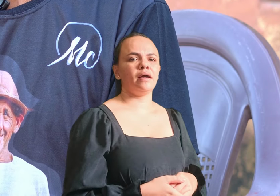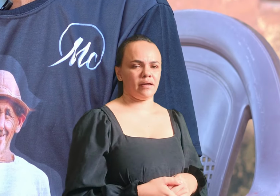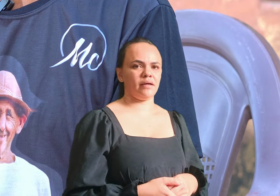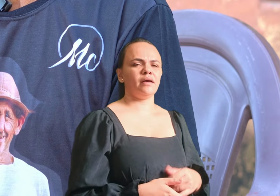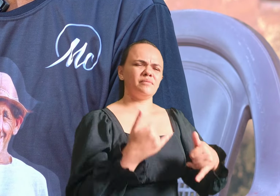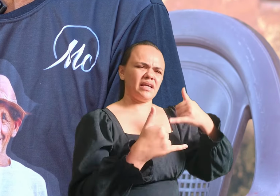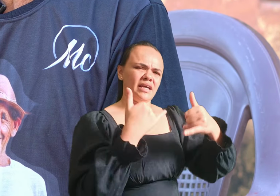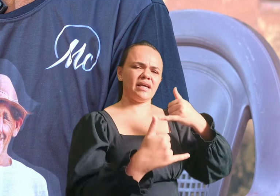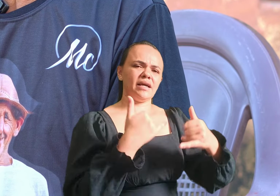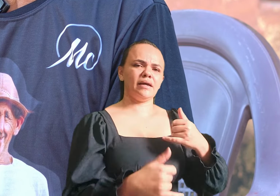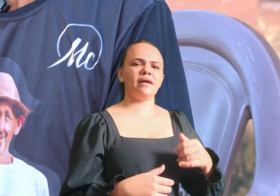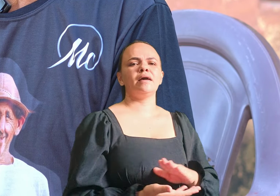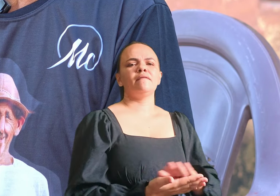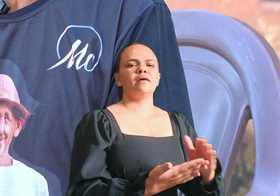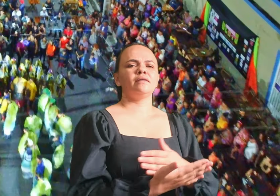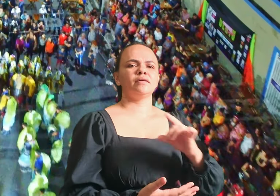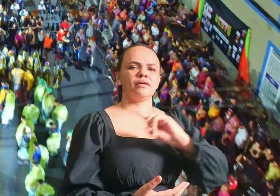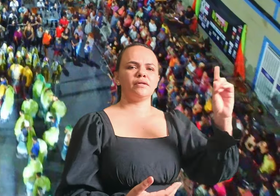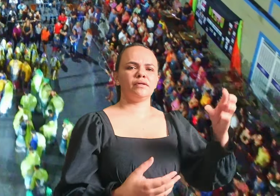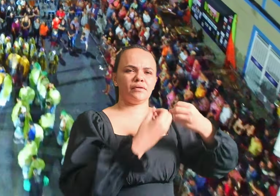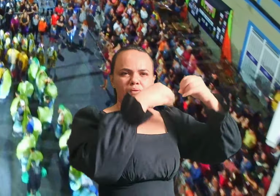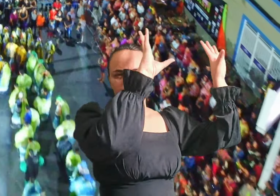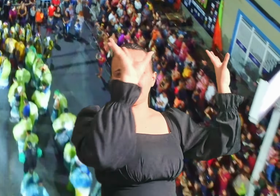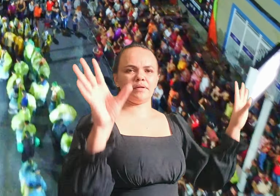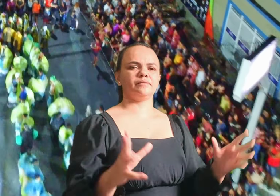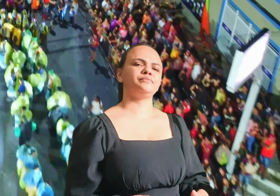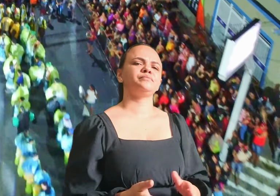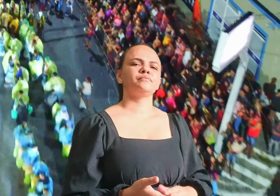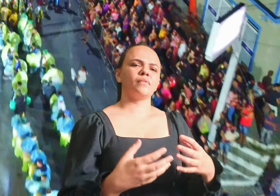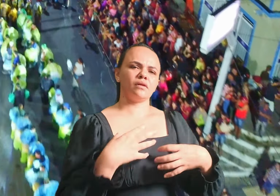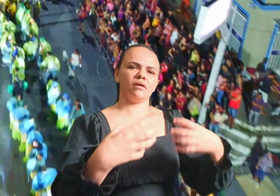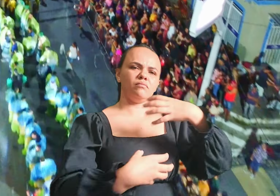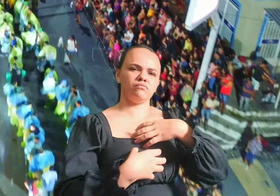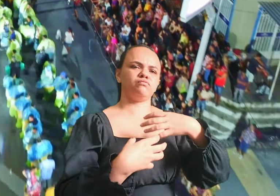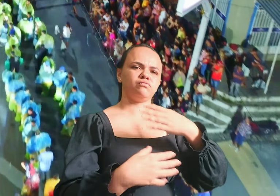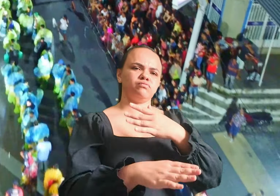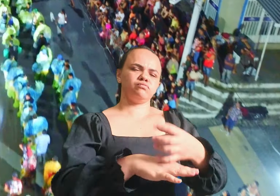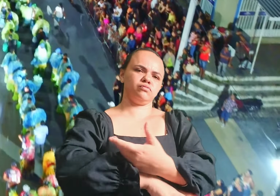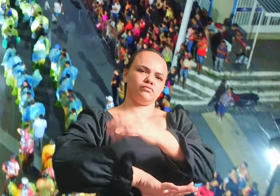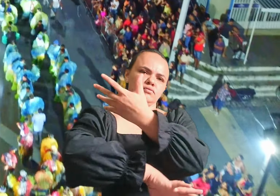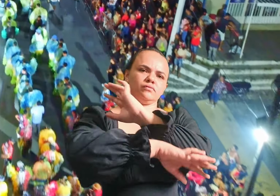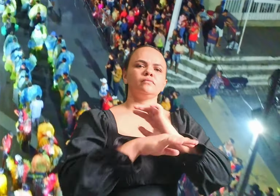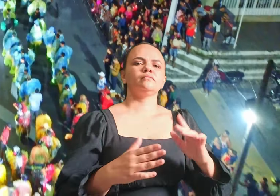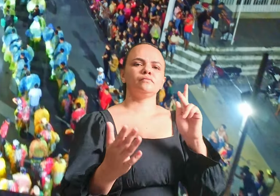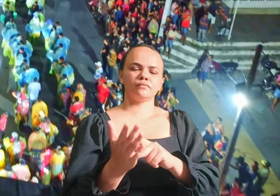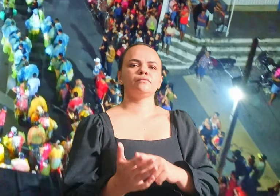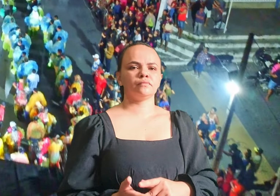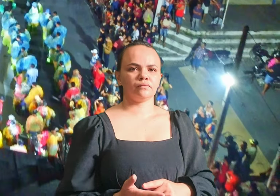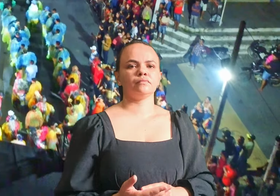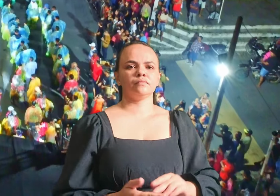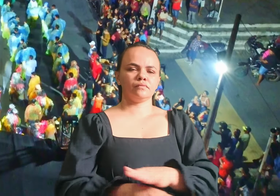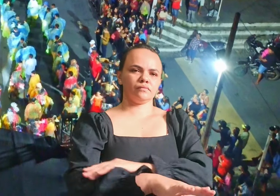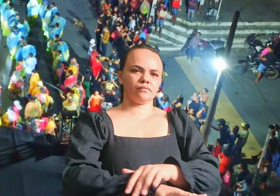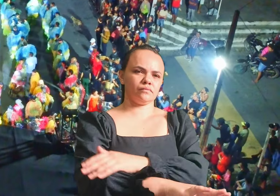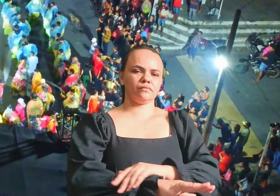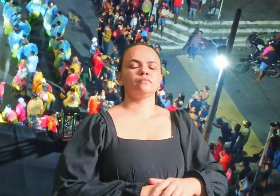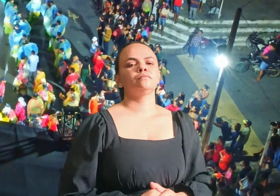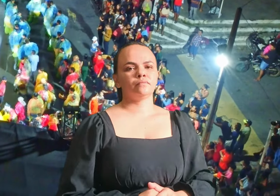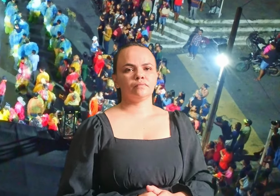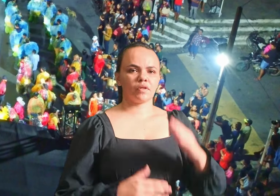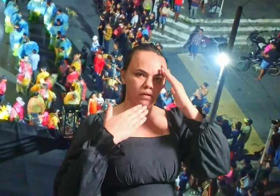também a gente se lembra de tudo né eu fiquei emocionado fiquei muito emocionado e e agradeci muito